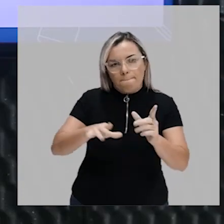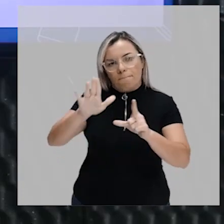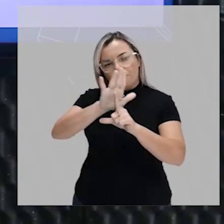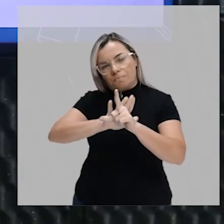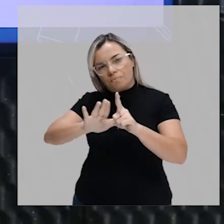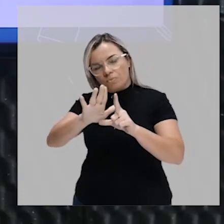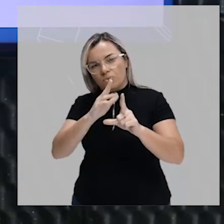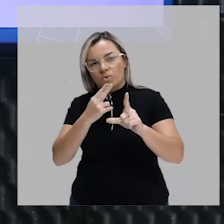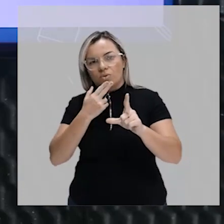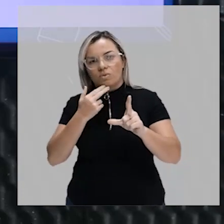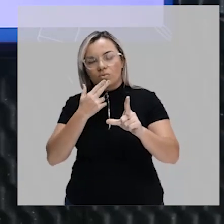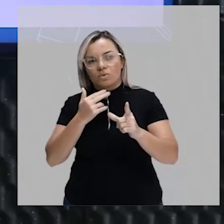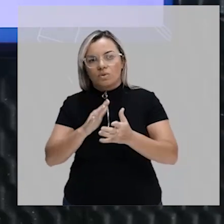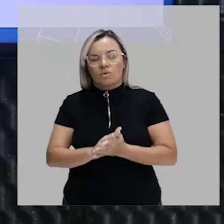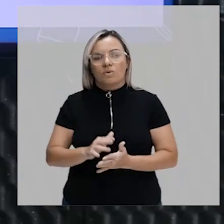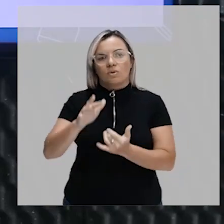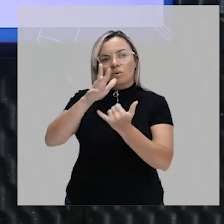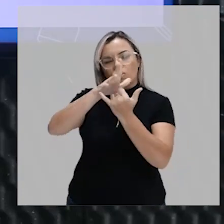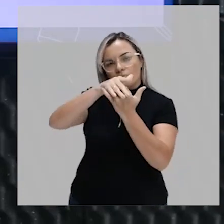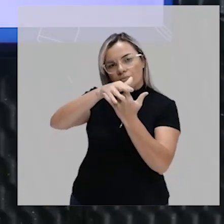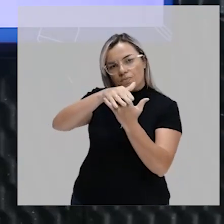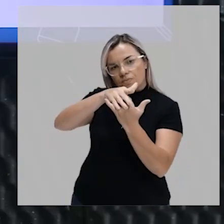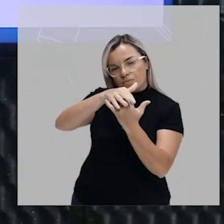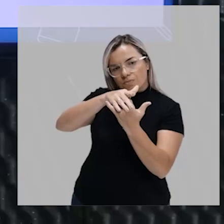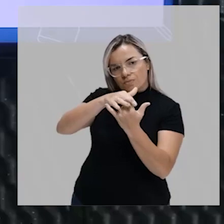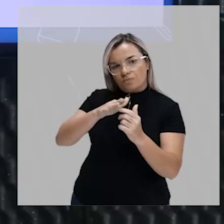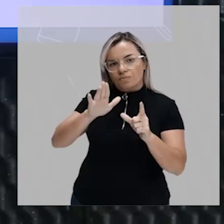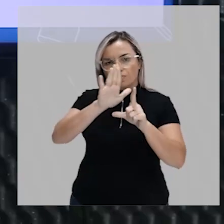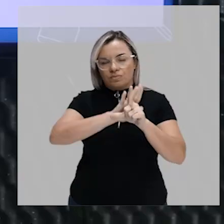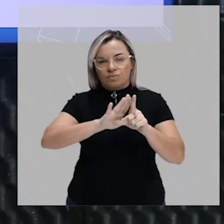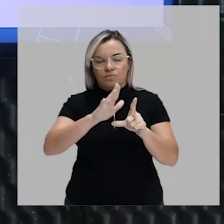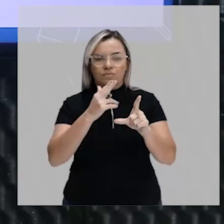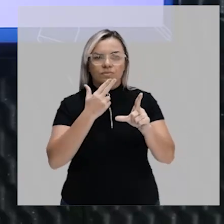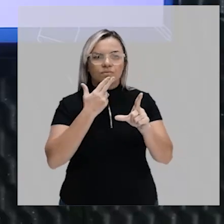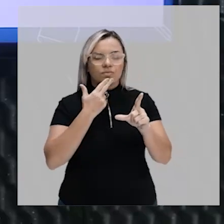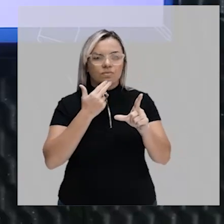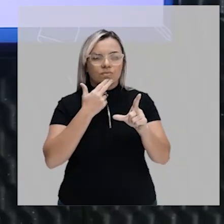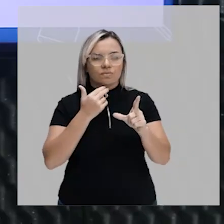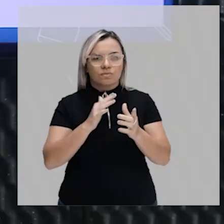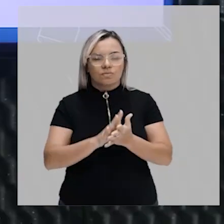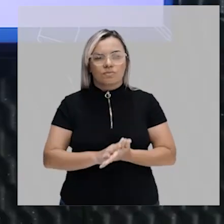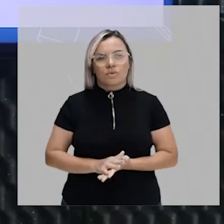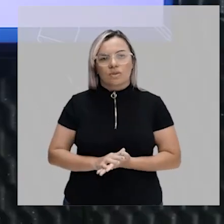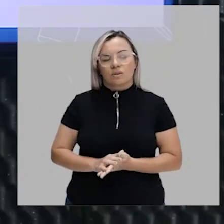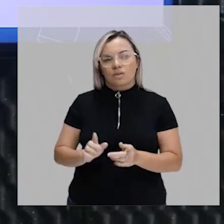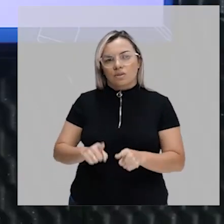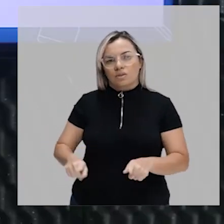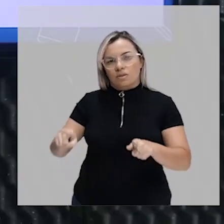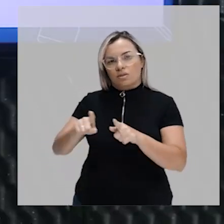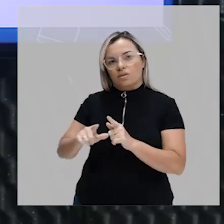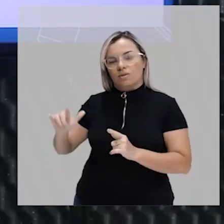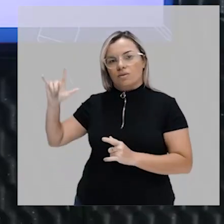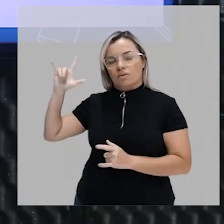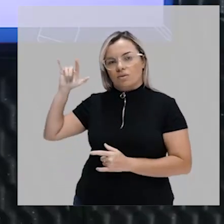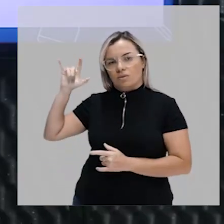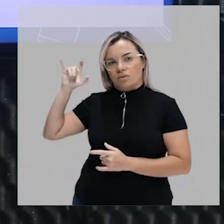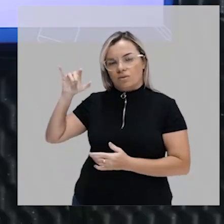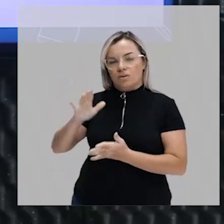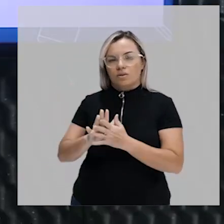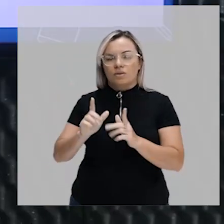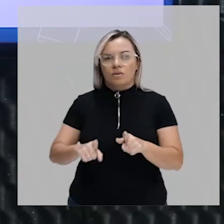Dias, tá? Onde, Marcos? No YouTube, galera, tá? Plataforma Gonçalves Dias, no YouTube, tem no Instagram também, tem os